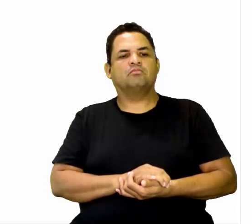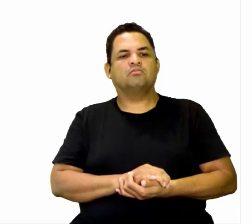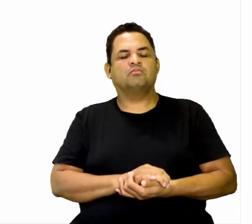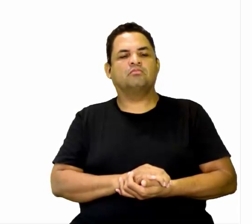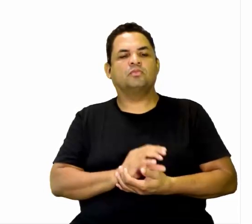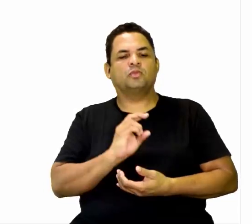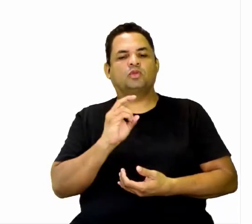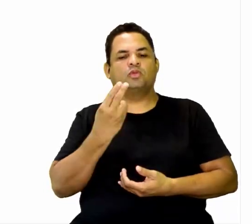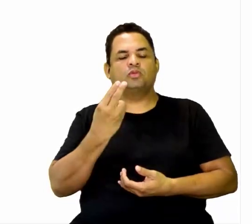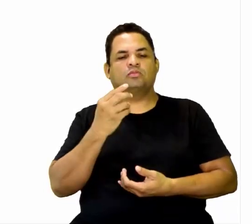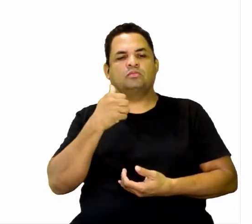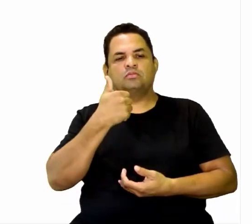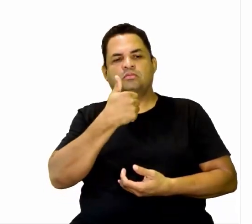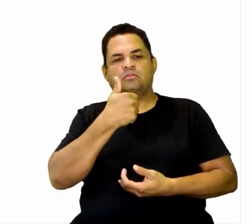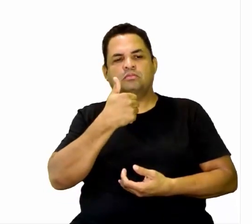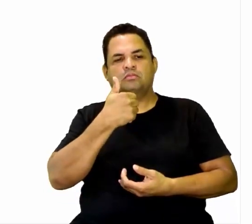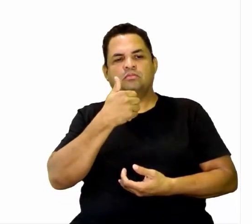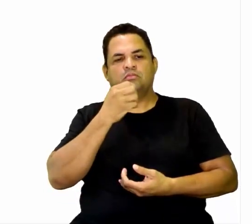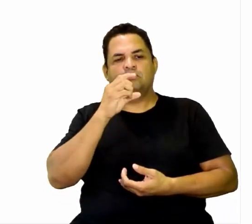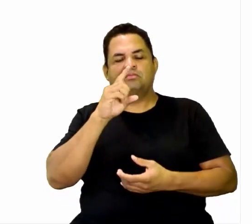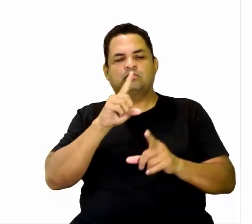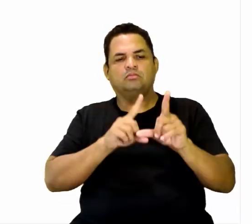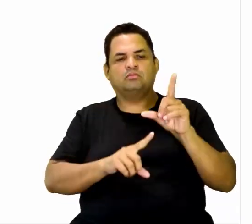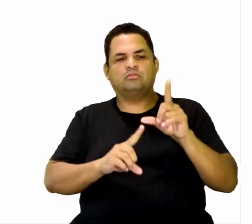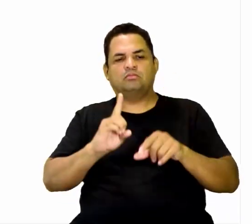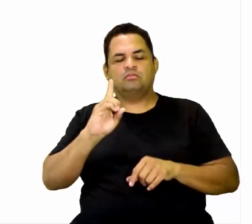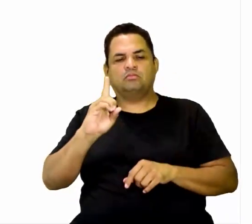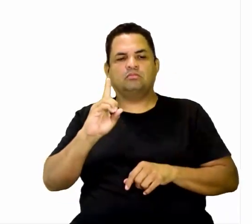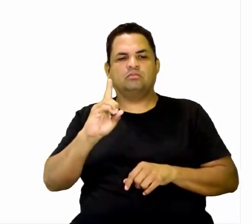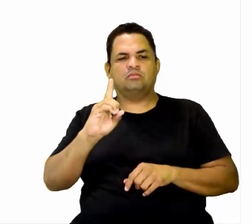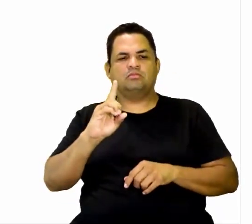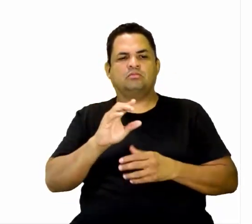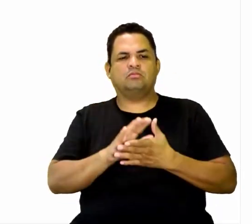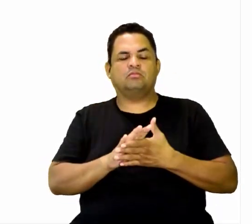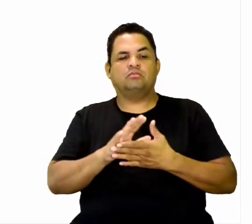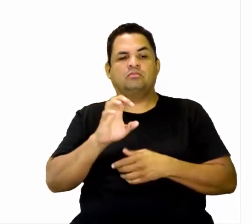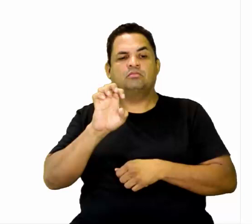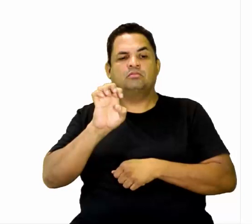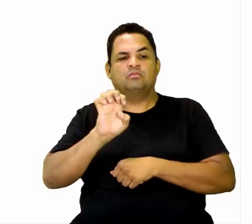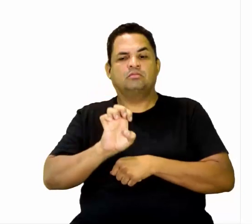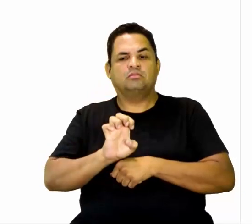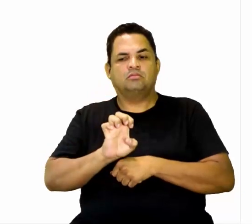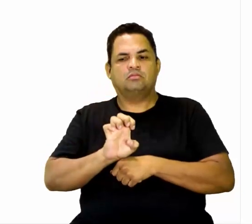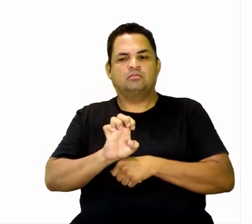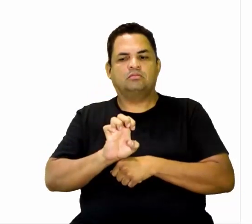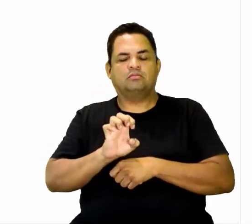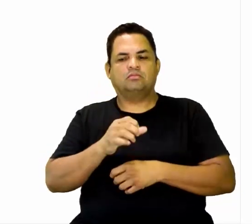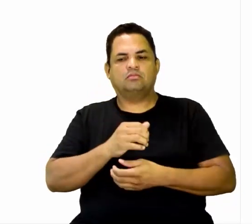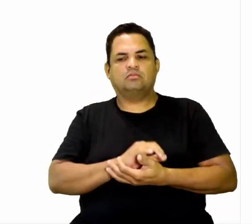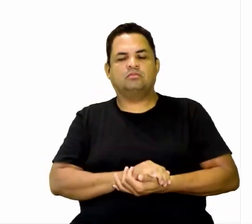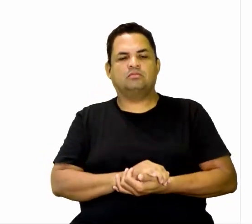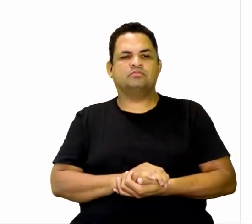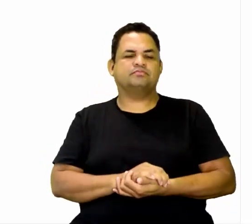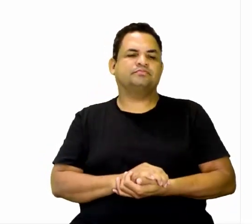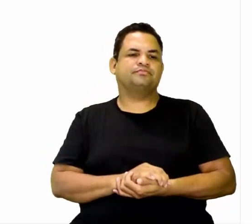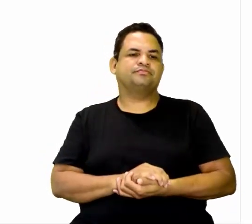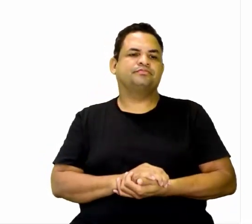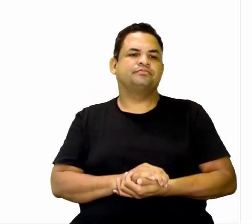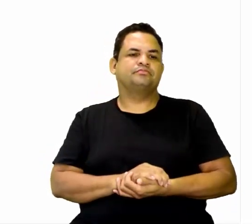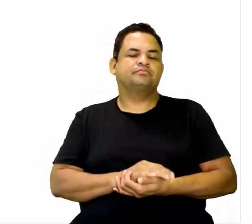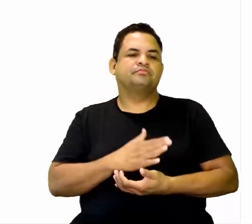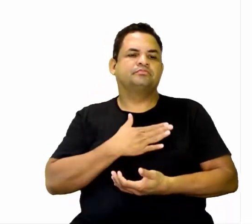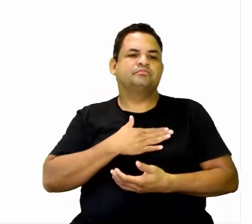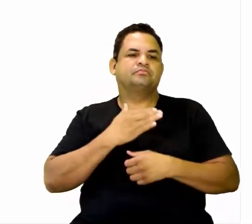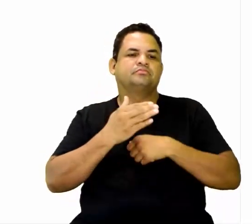Ou será que é a letra D? Ou ainda a letra E? Meu caro aluno,